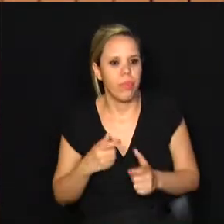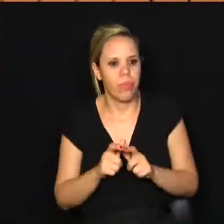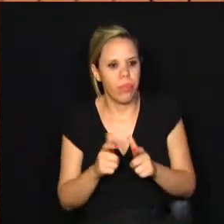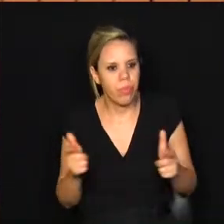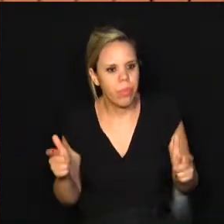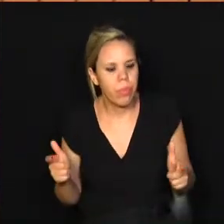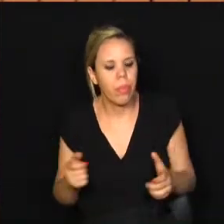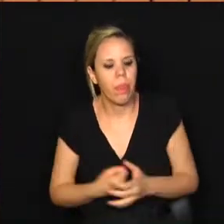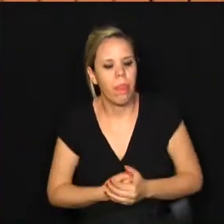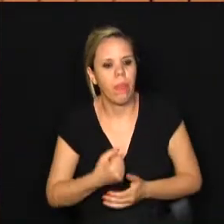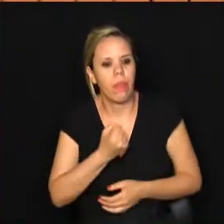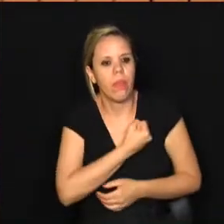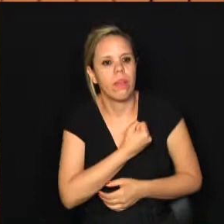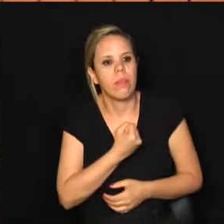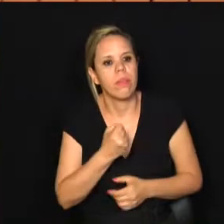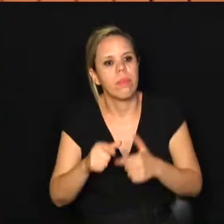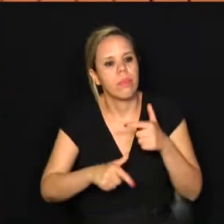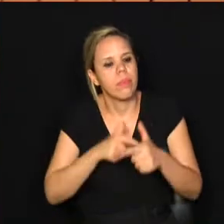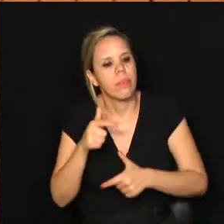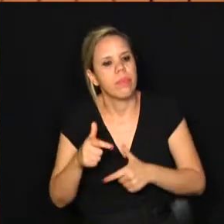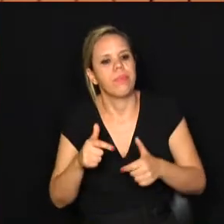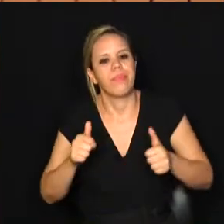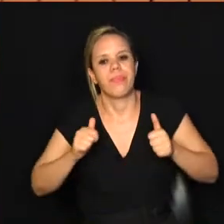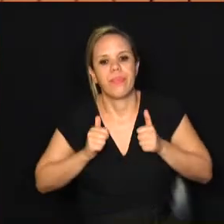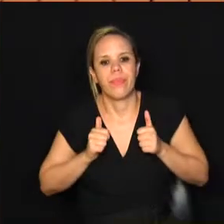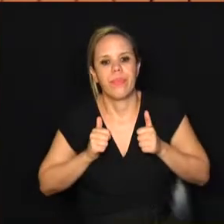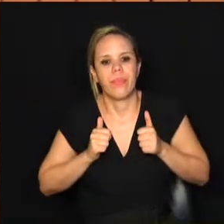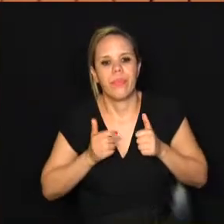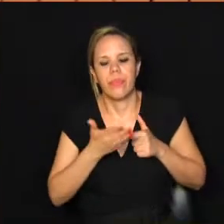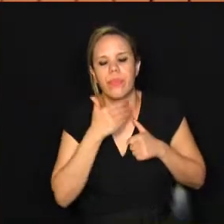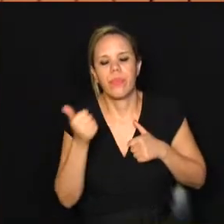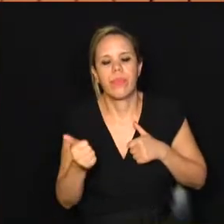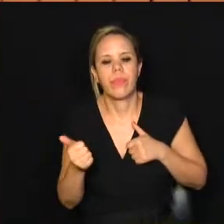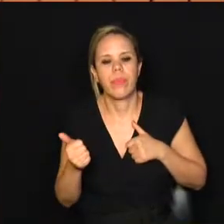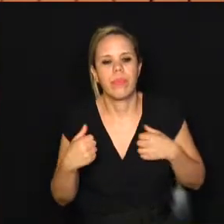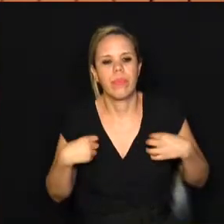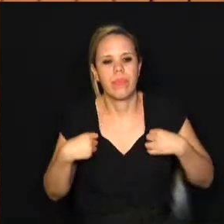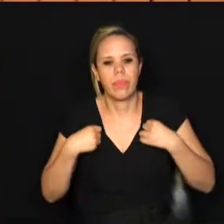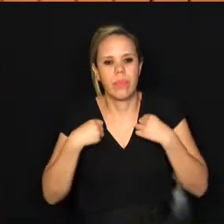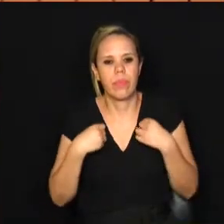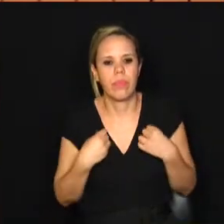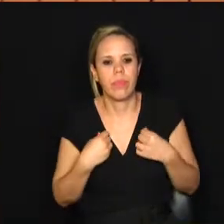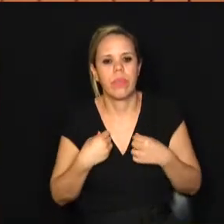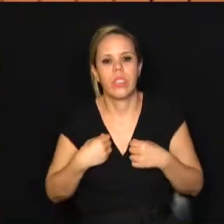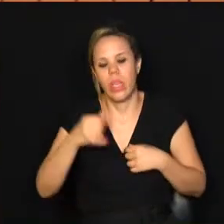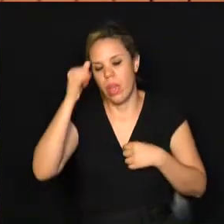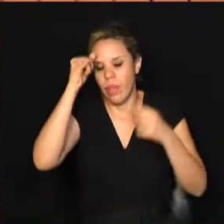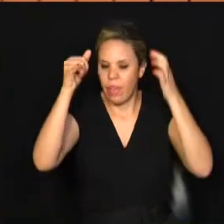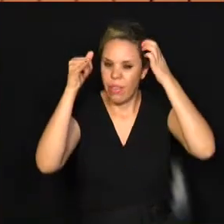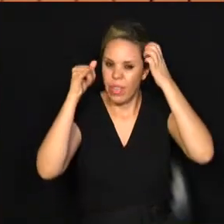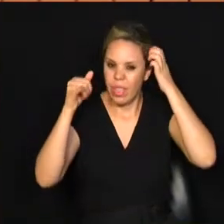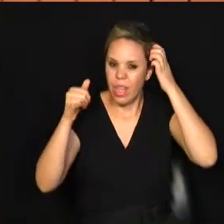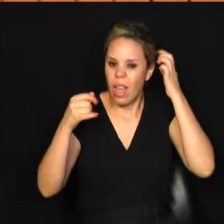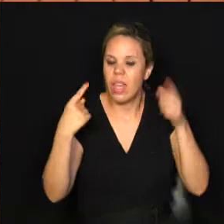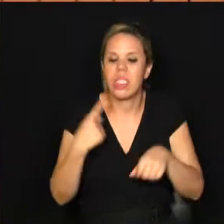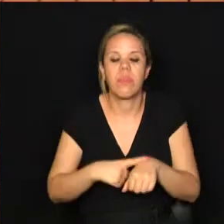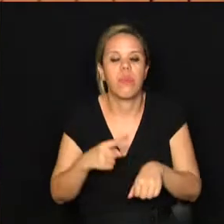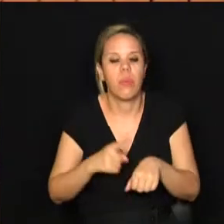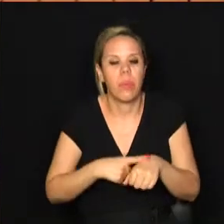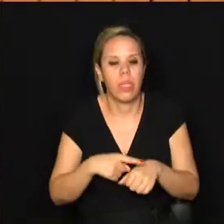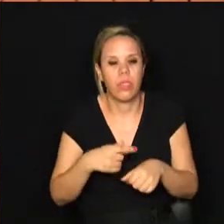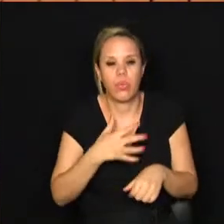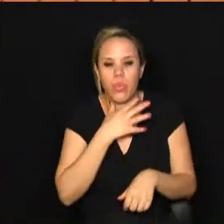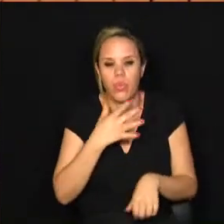aumentando o número de trabalhadores desempregados e a melhor forma de combater esse momento de crise não é